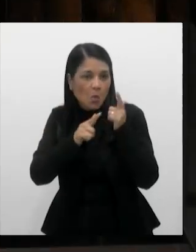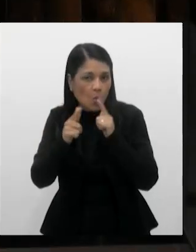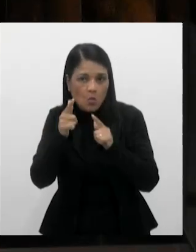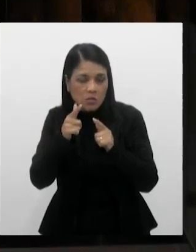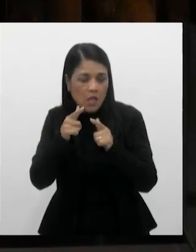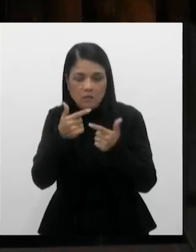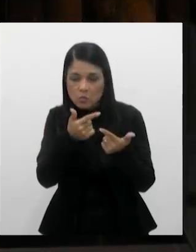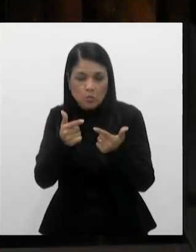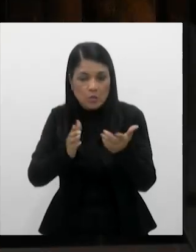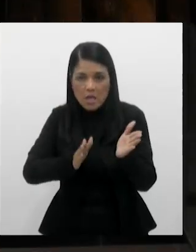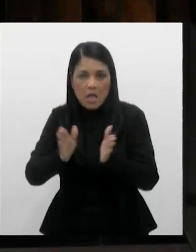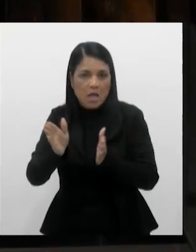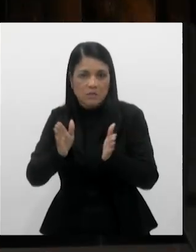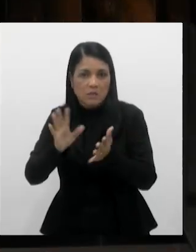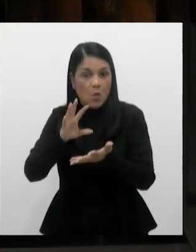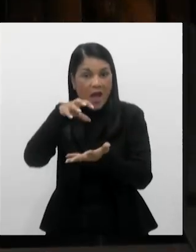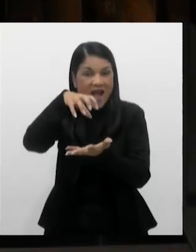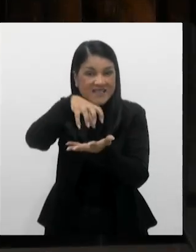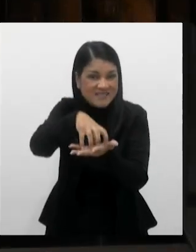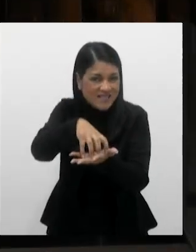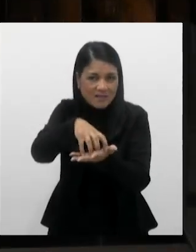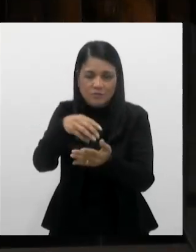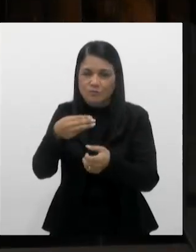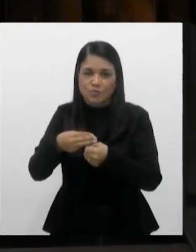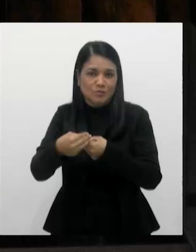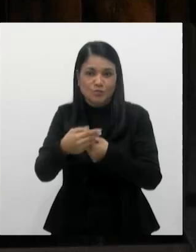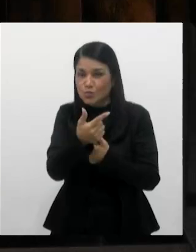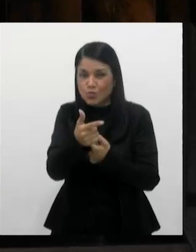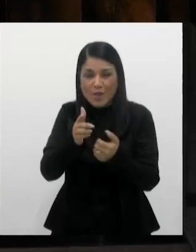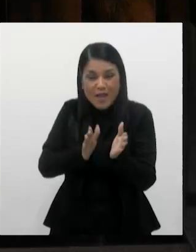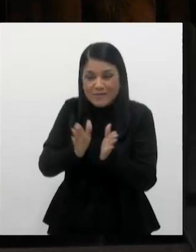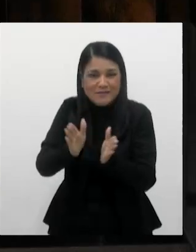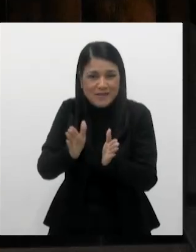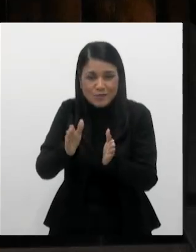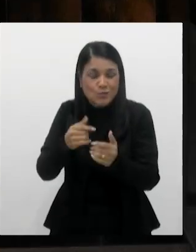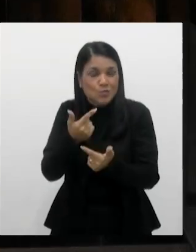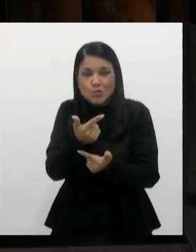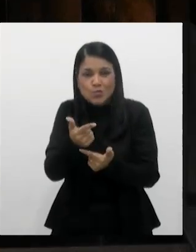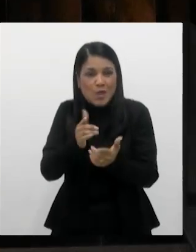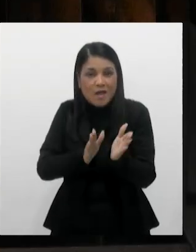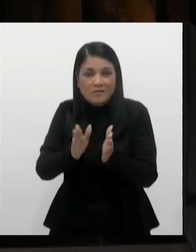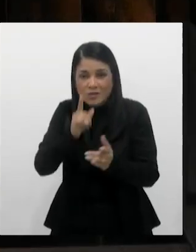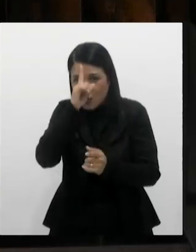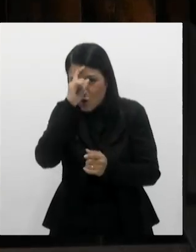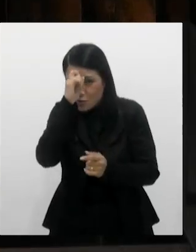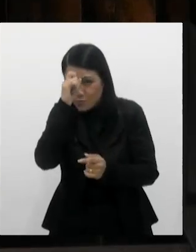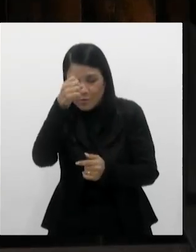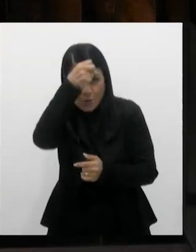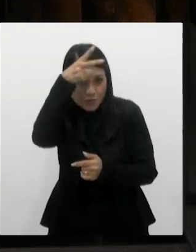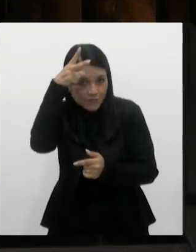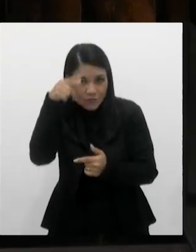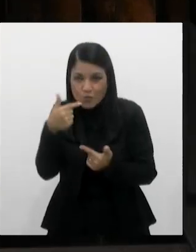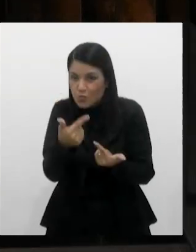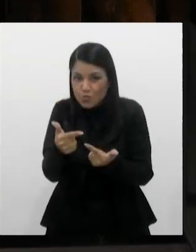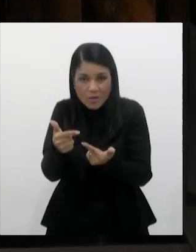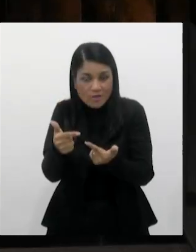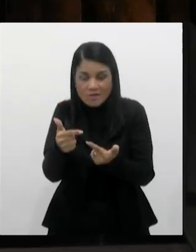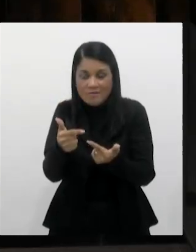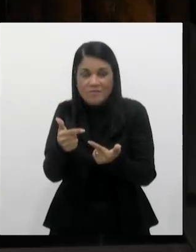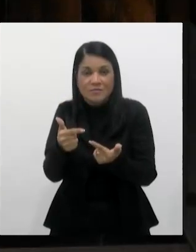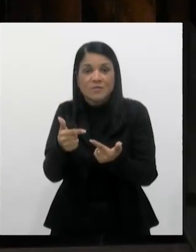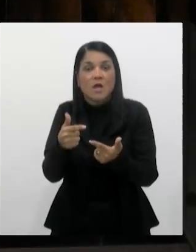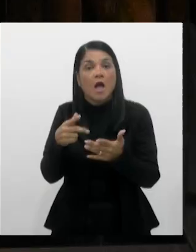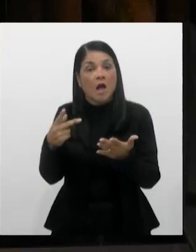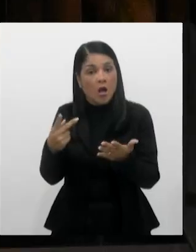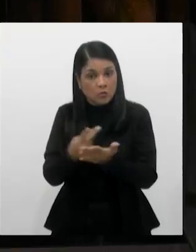têm acesso à sede do município, não têm acesso ao hospital municipal. E isso também acontece no